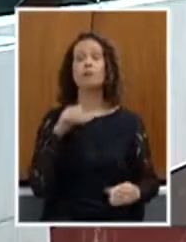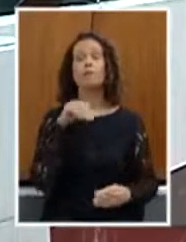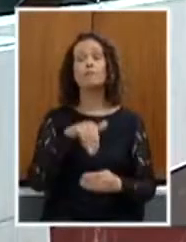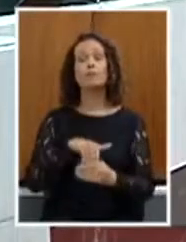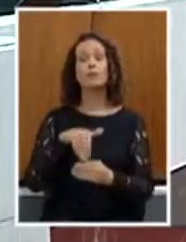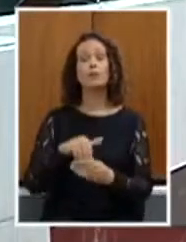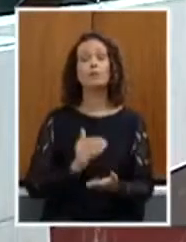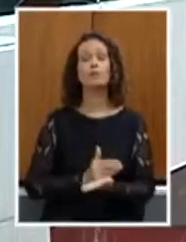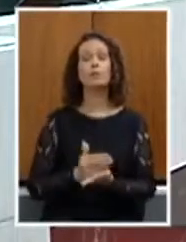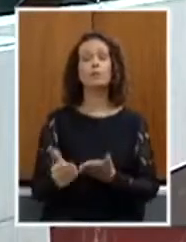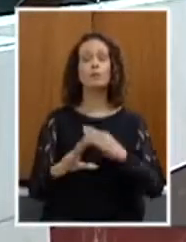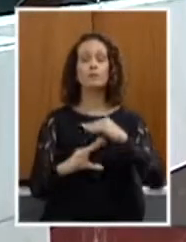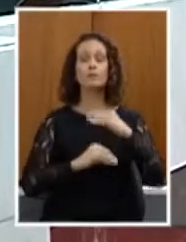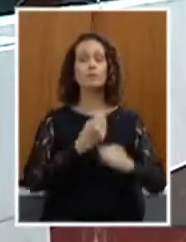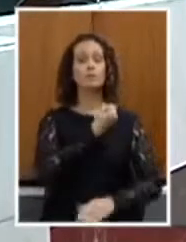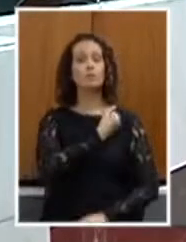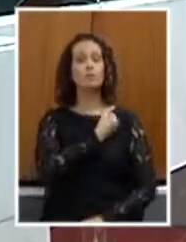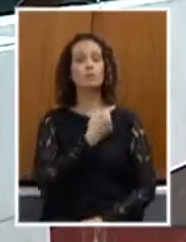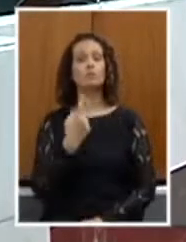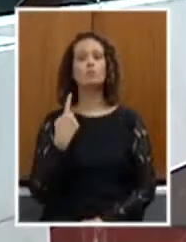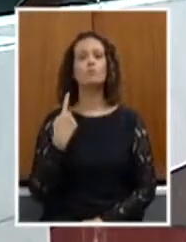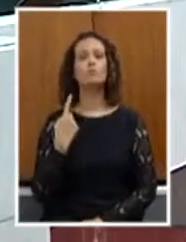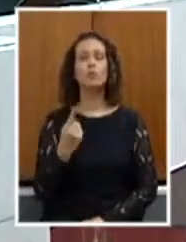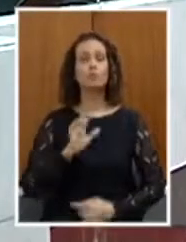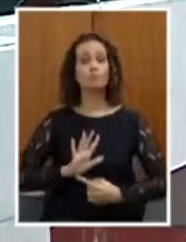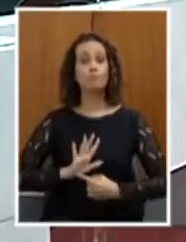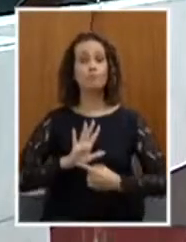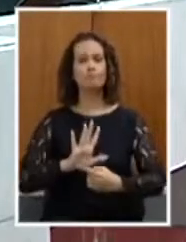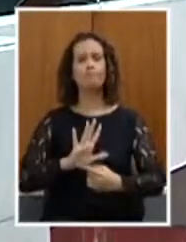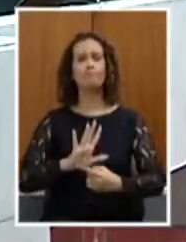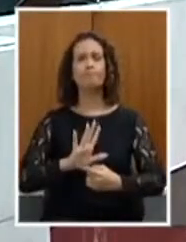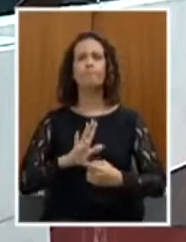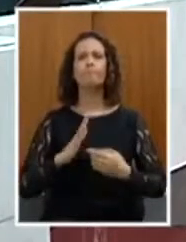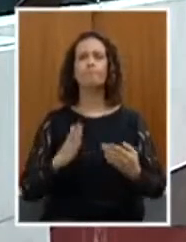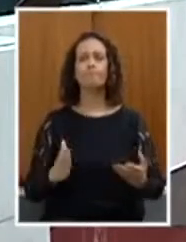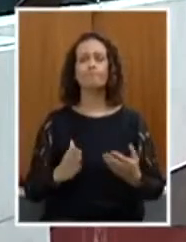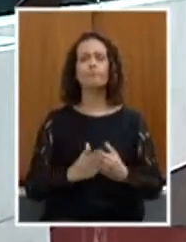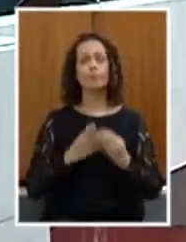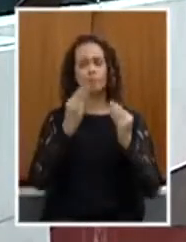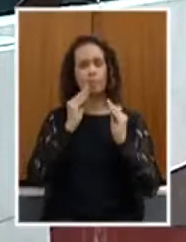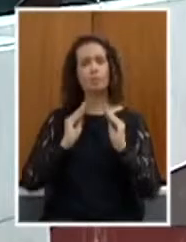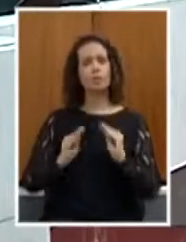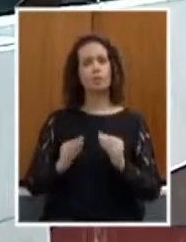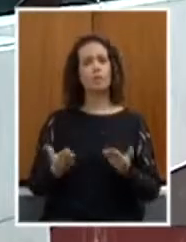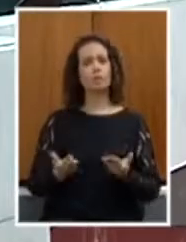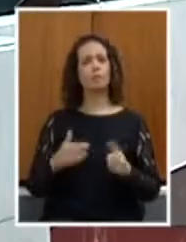votação da emenda número 1, destacada, com parecer pela rejeição. Em votação.